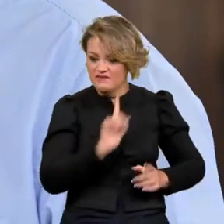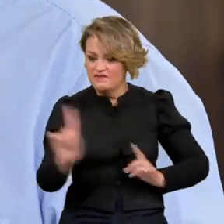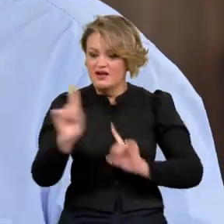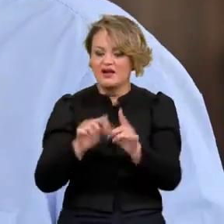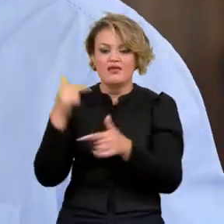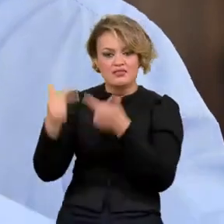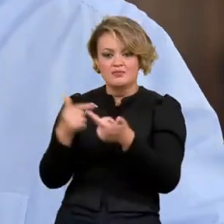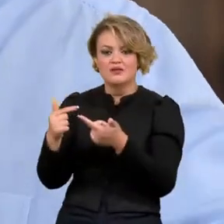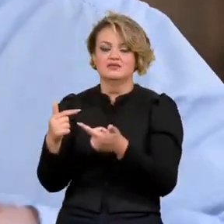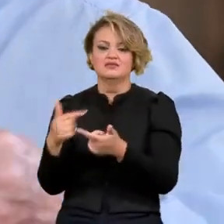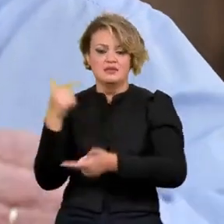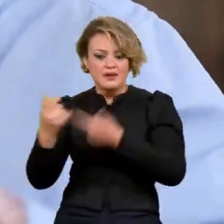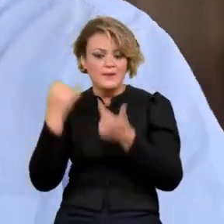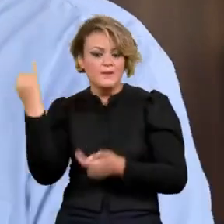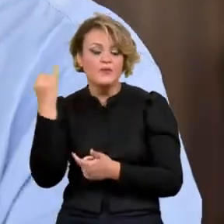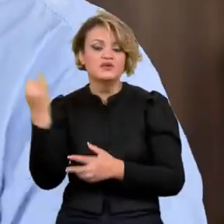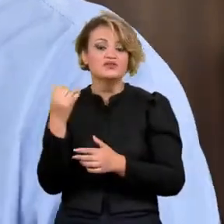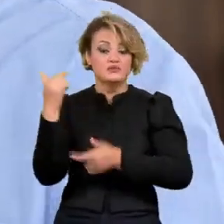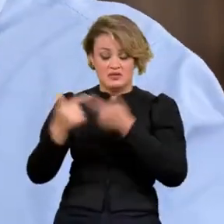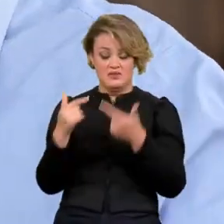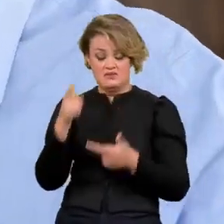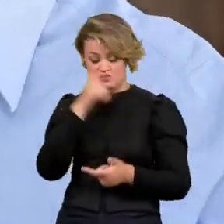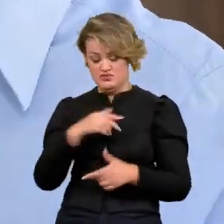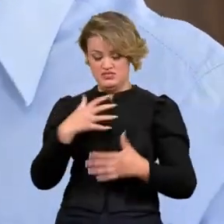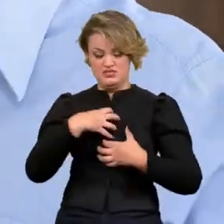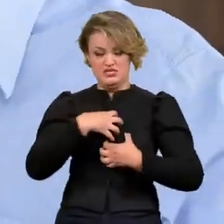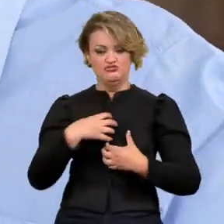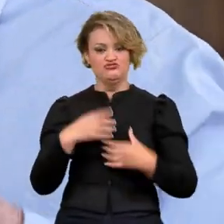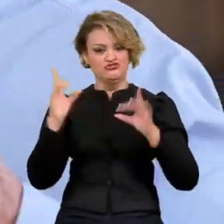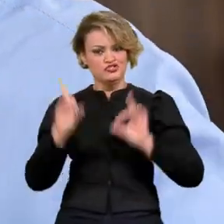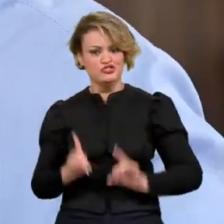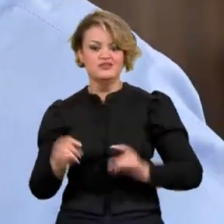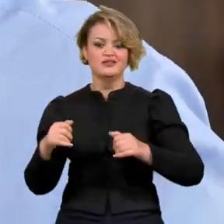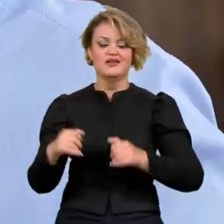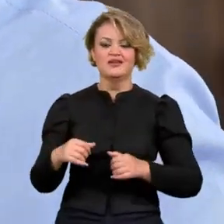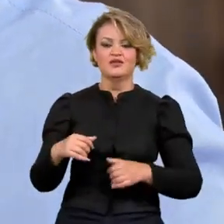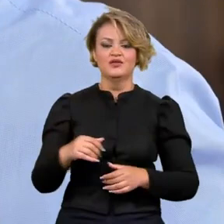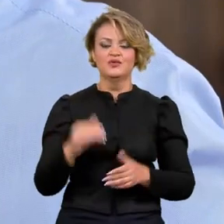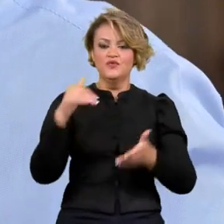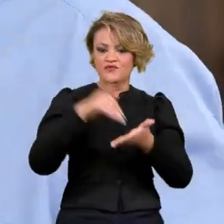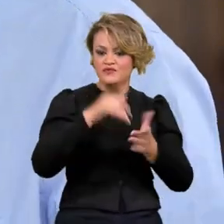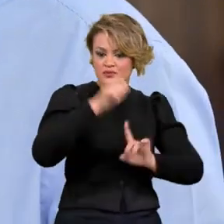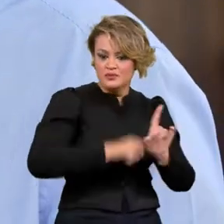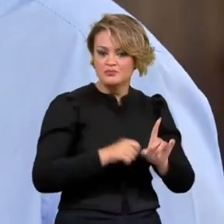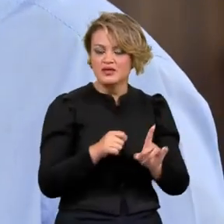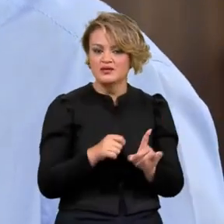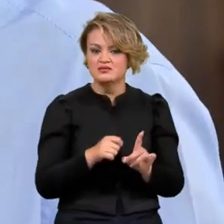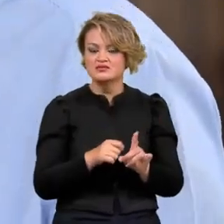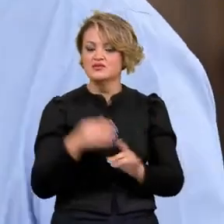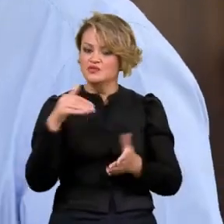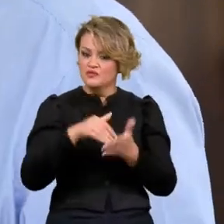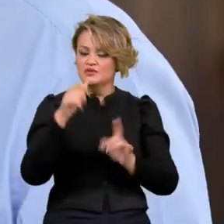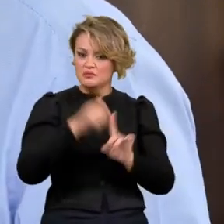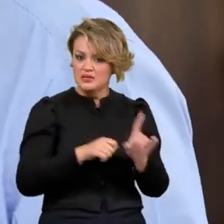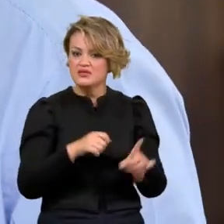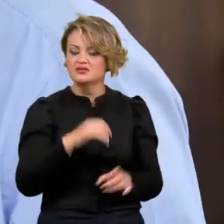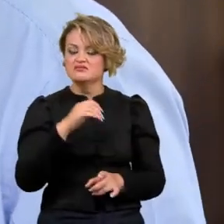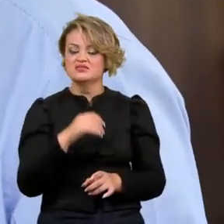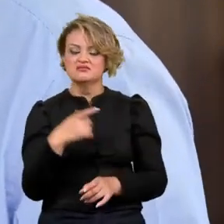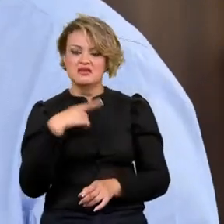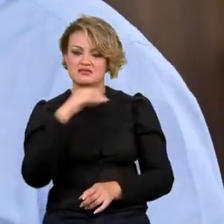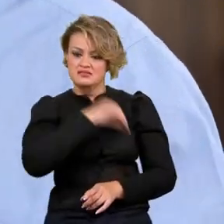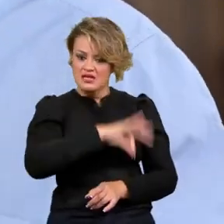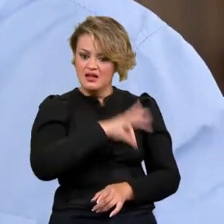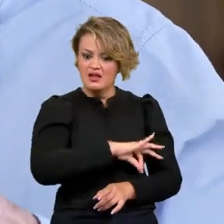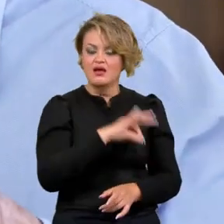da dignidade da pessoa cidadão trabalha no final do mês leva para casa o seu salário para sustentar a sua família é isso que nós queremos é isso que ele quer